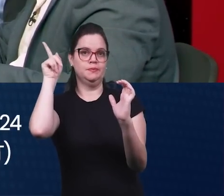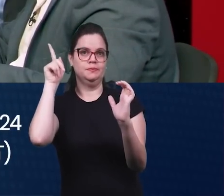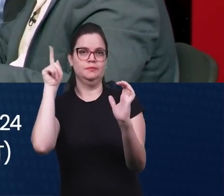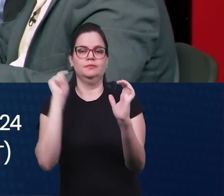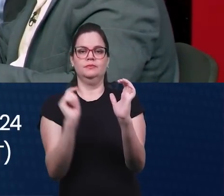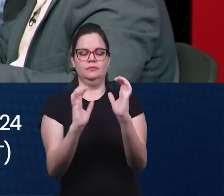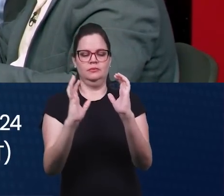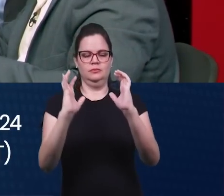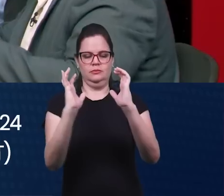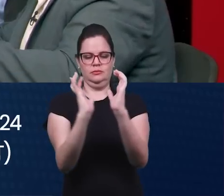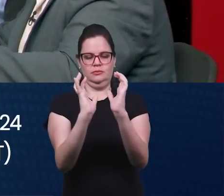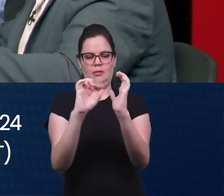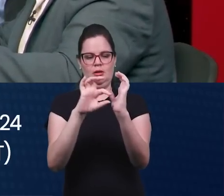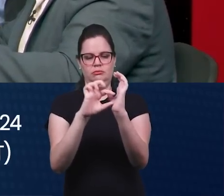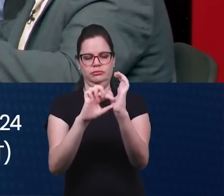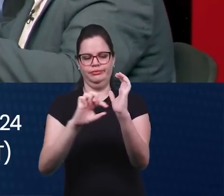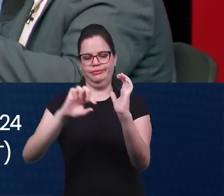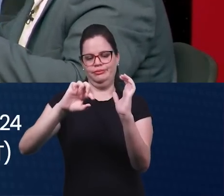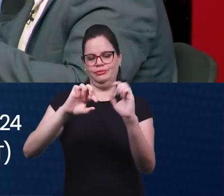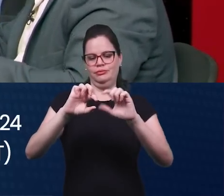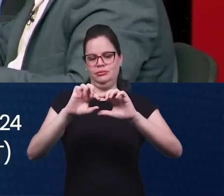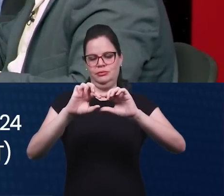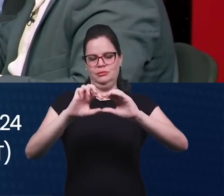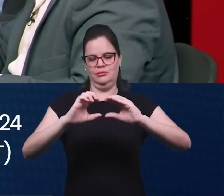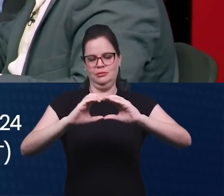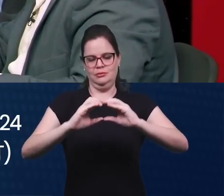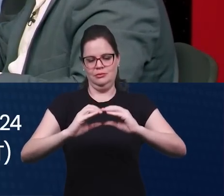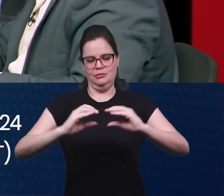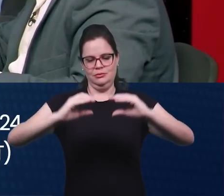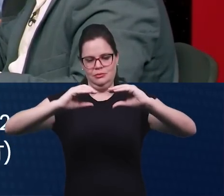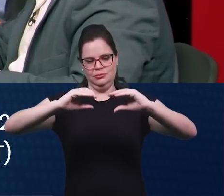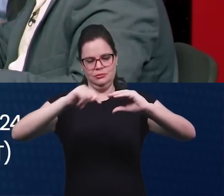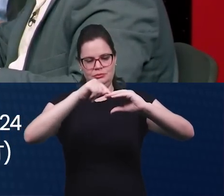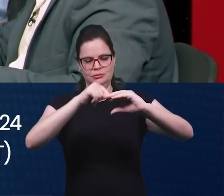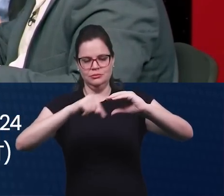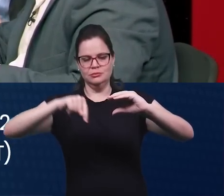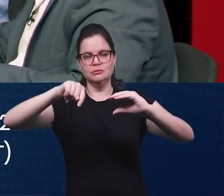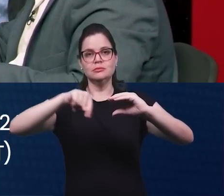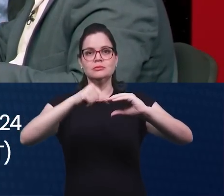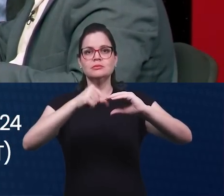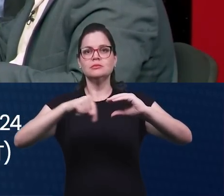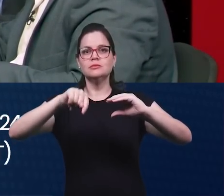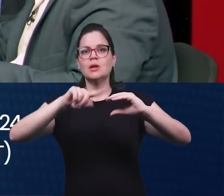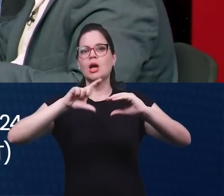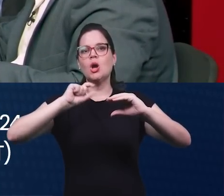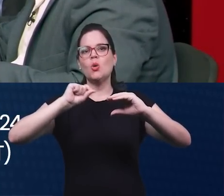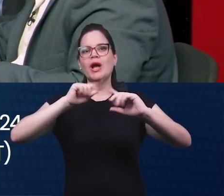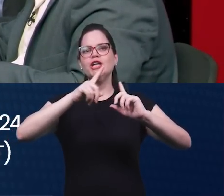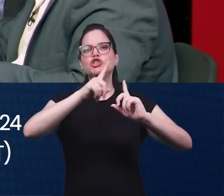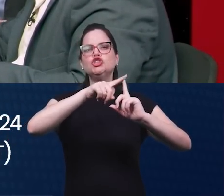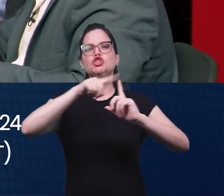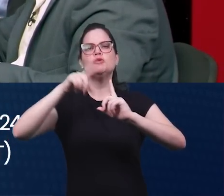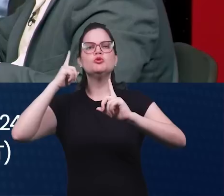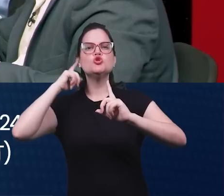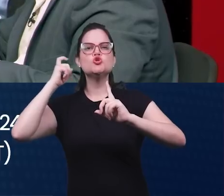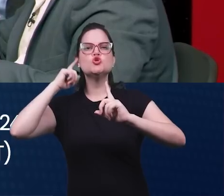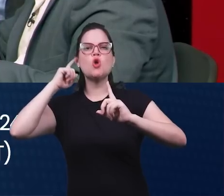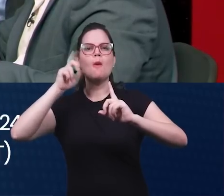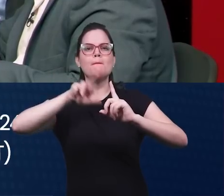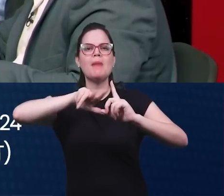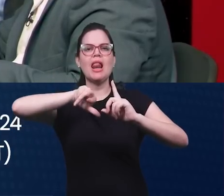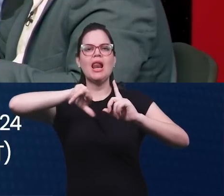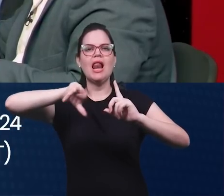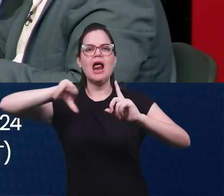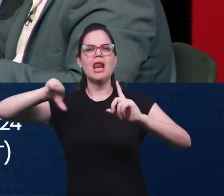é responsável por distinguir tipos de sons e de